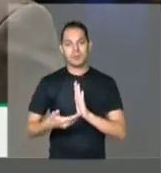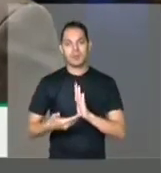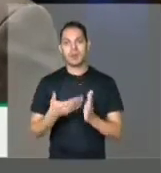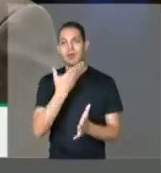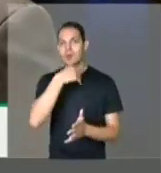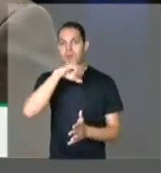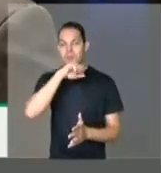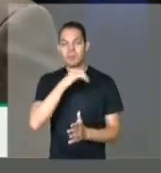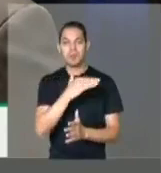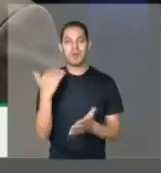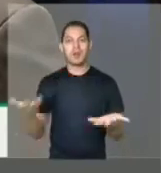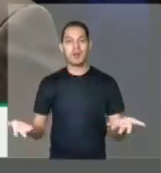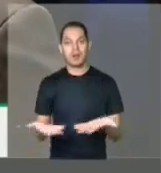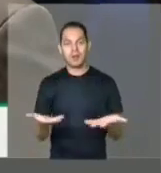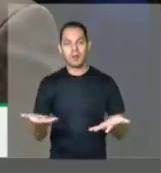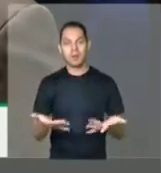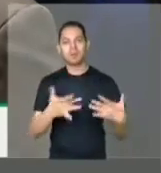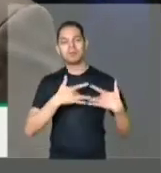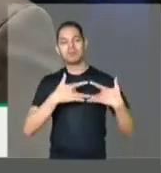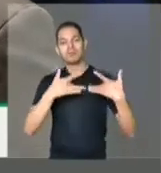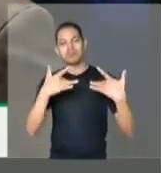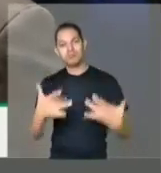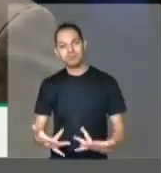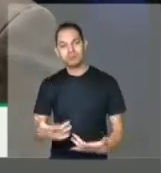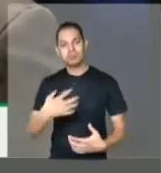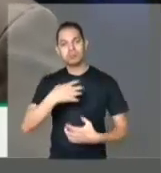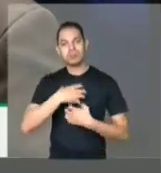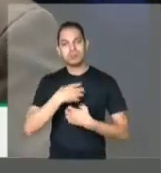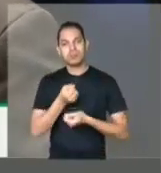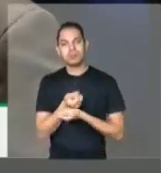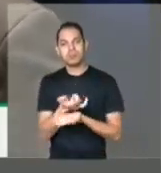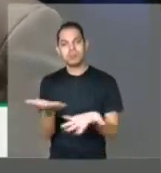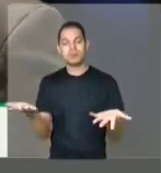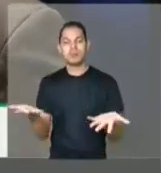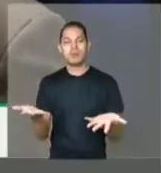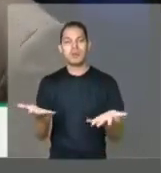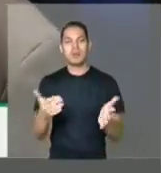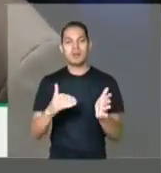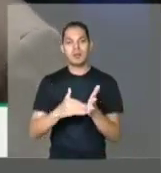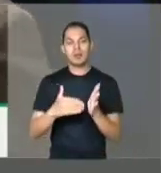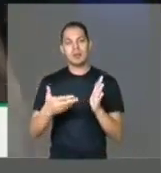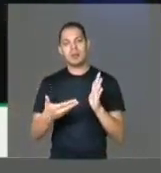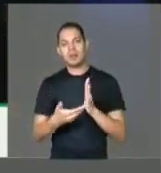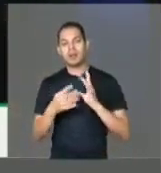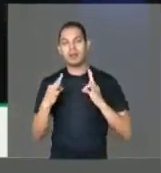hoje, leva as condolências aqui do parlamento, da bancada do PSB e de toda a Câmara Federal. Muito obrigado, presidente. Obrigado.